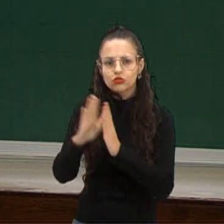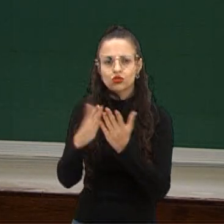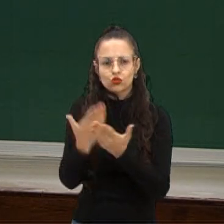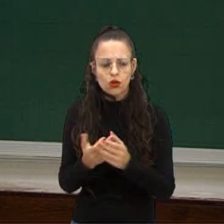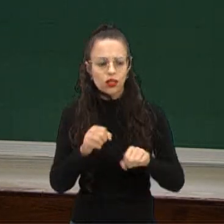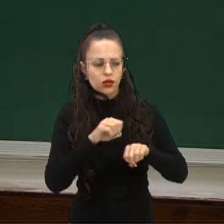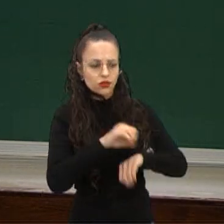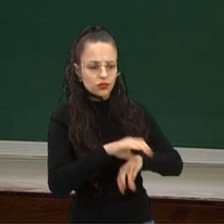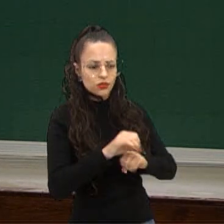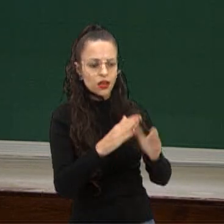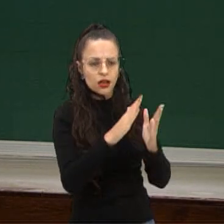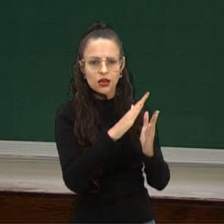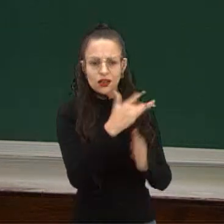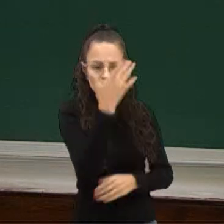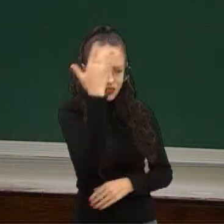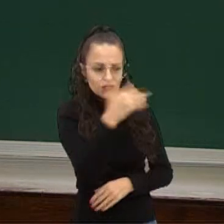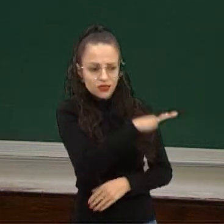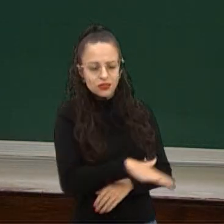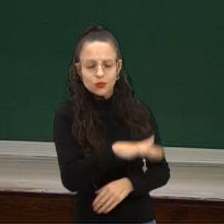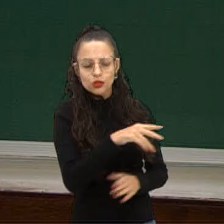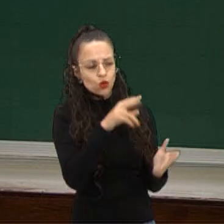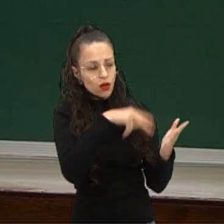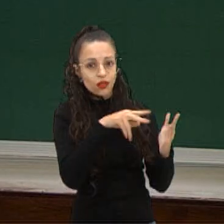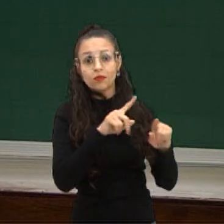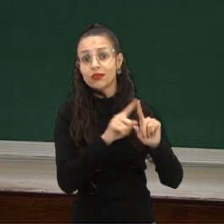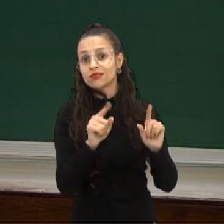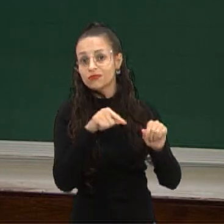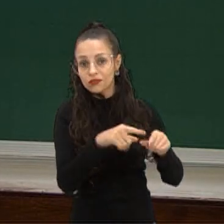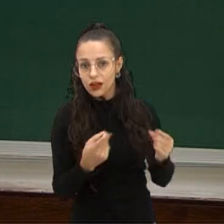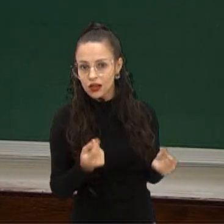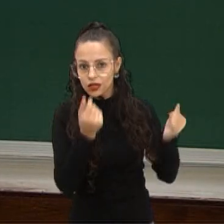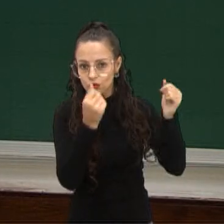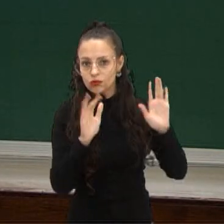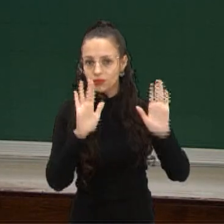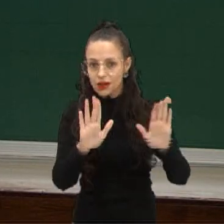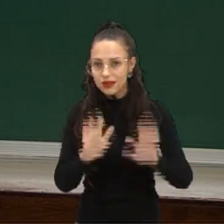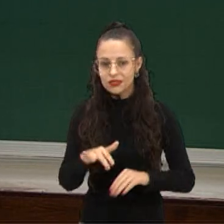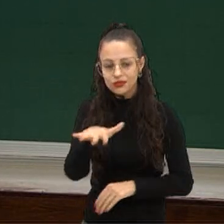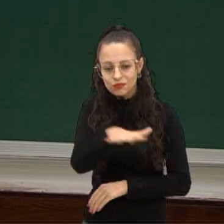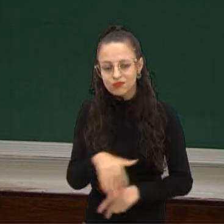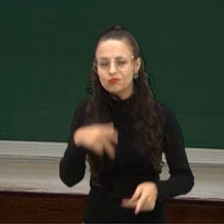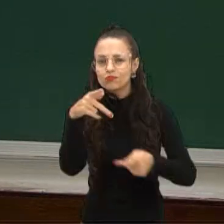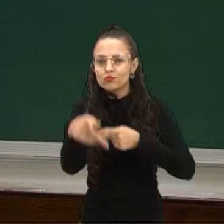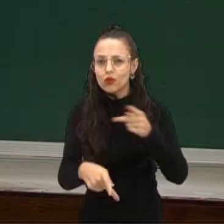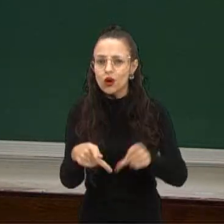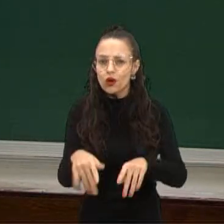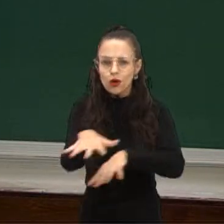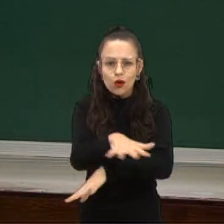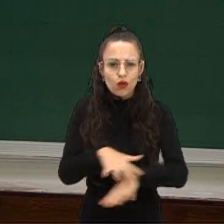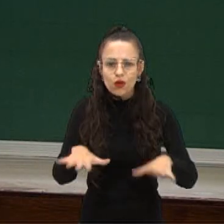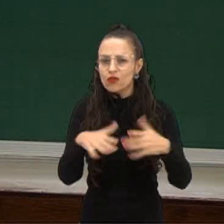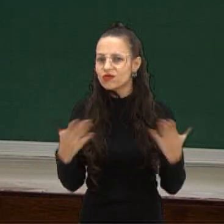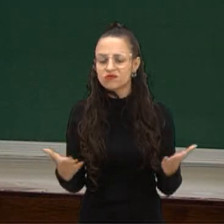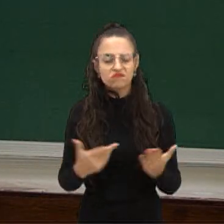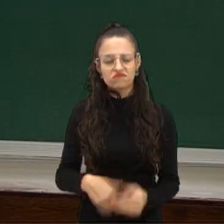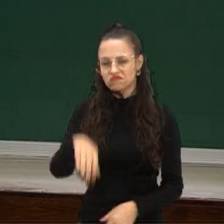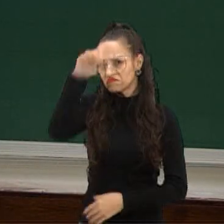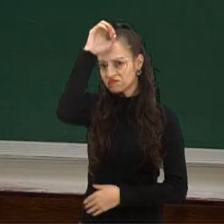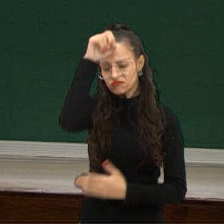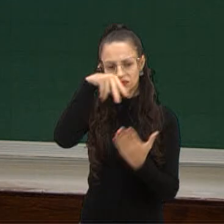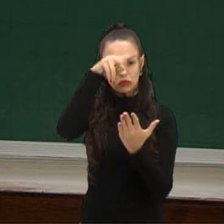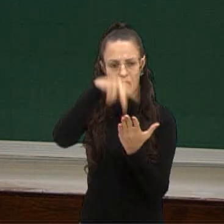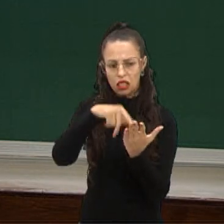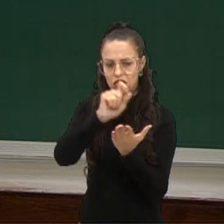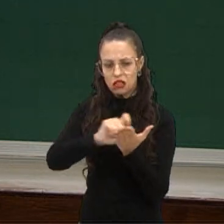as pessoas a lerem, normalmente as pessoas com poder aquisitivo alto. Mas a plebe, né, o pessoal do povo, ele não era letrado.